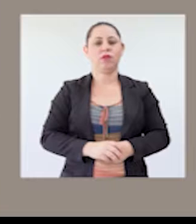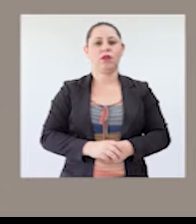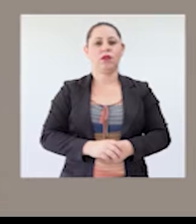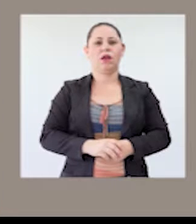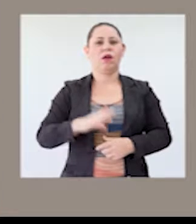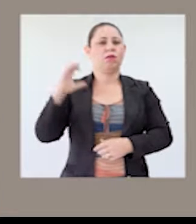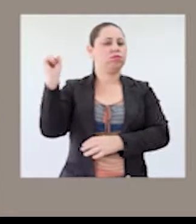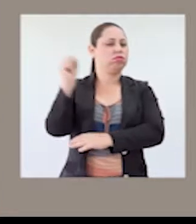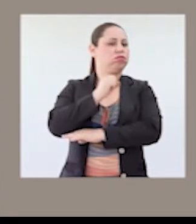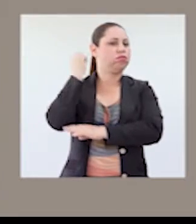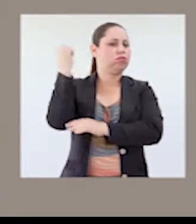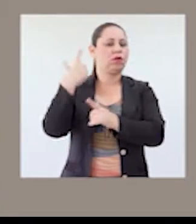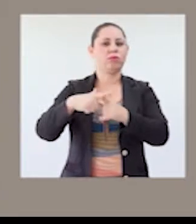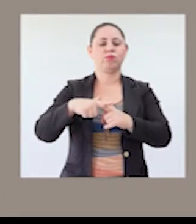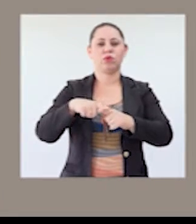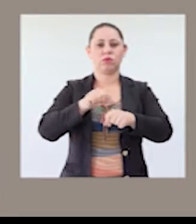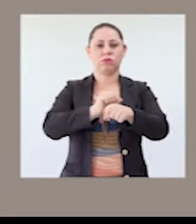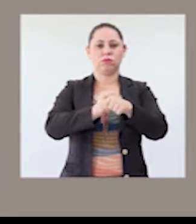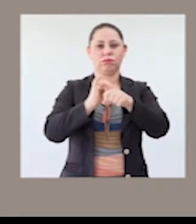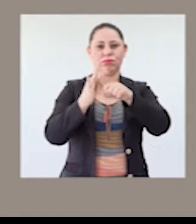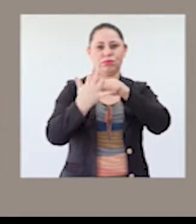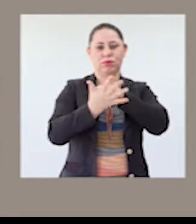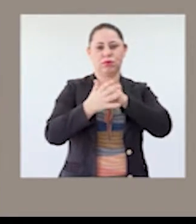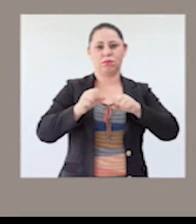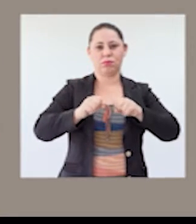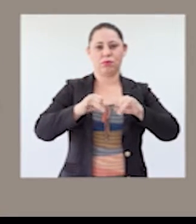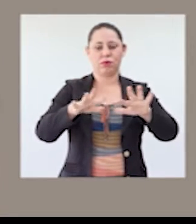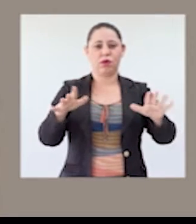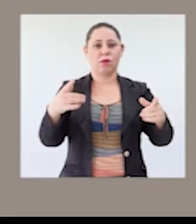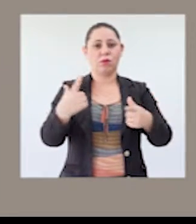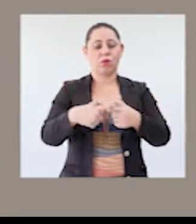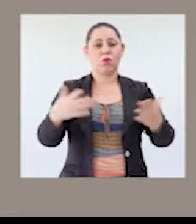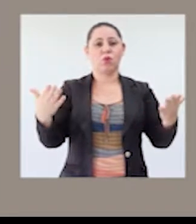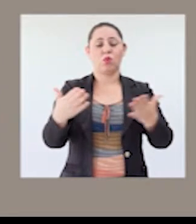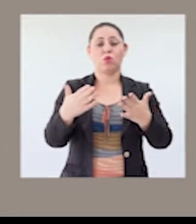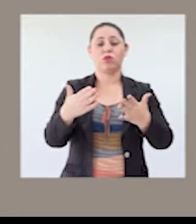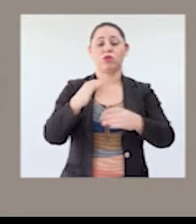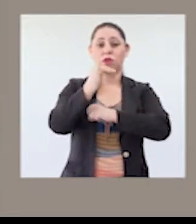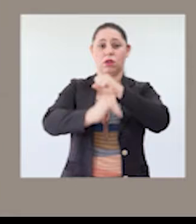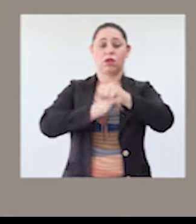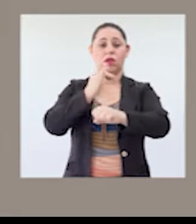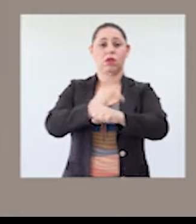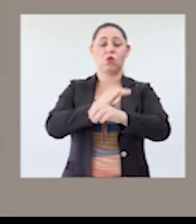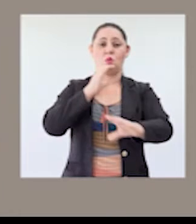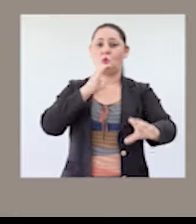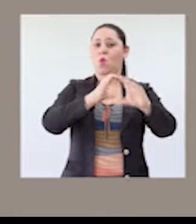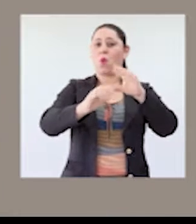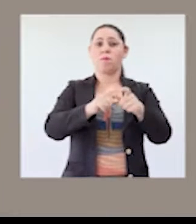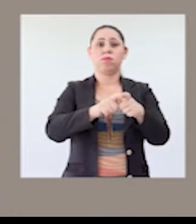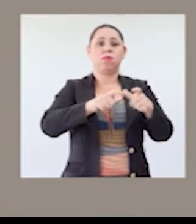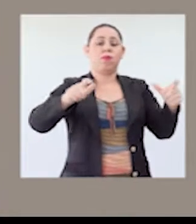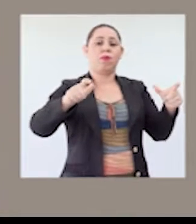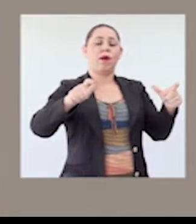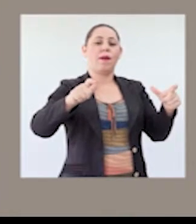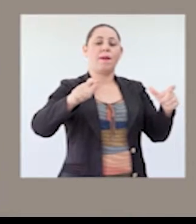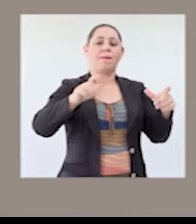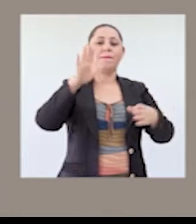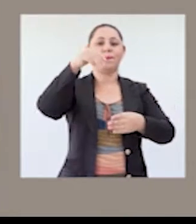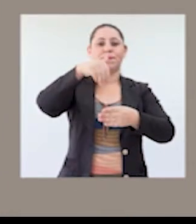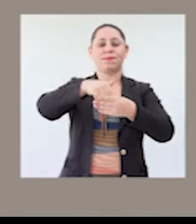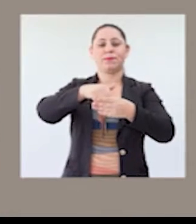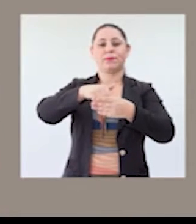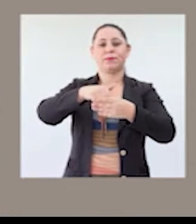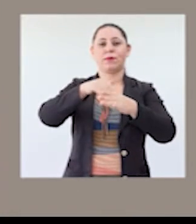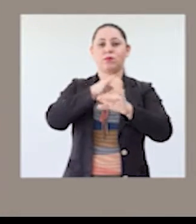Que se agravou também por conta da pandemia. Se agravou no sentido de que a internet hoje é o maior canal de comunicação para propaganda